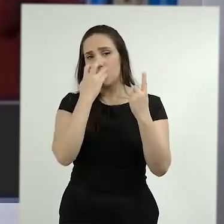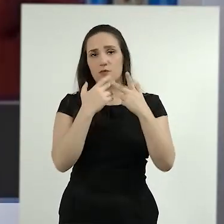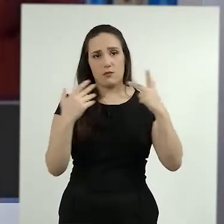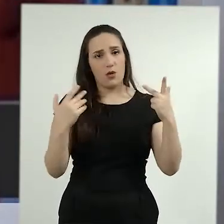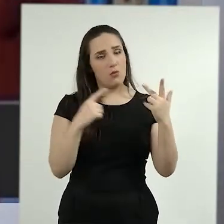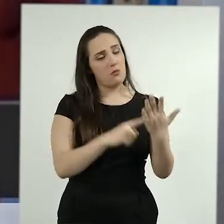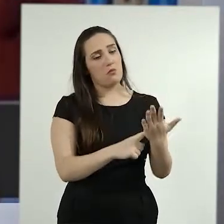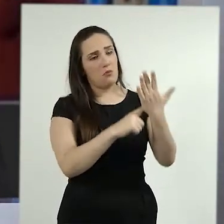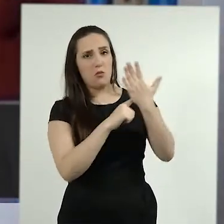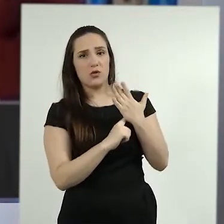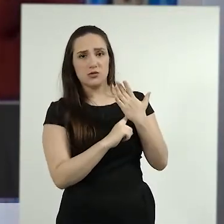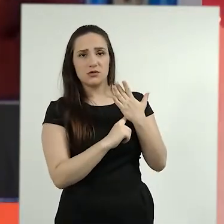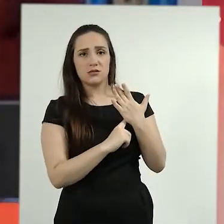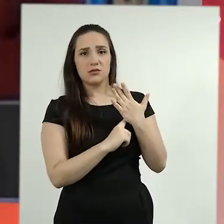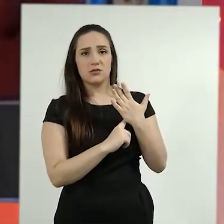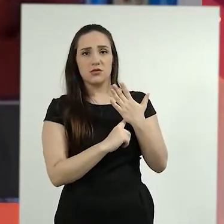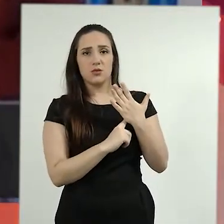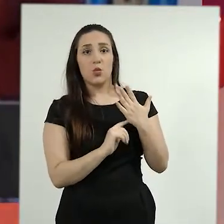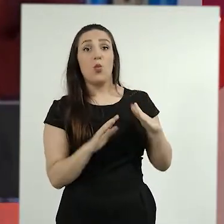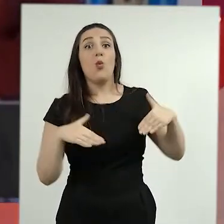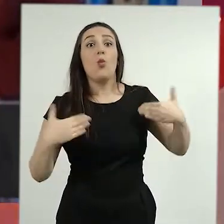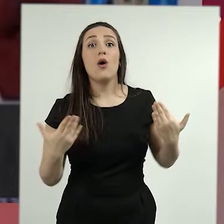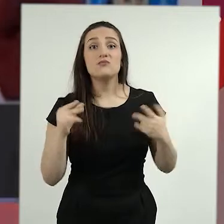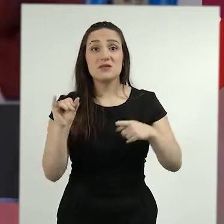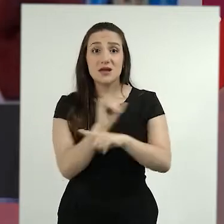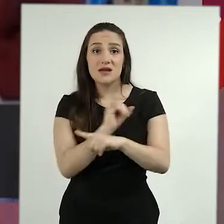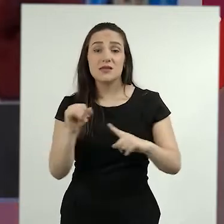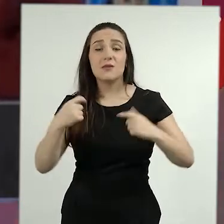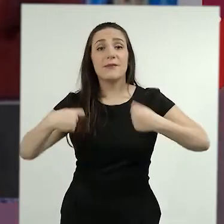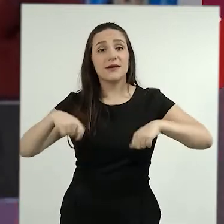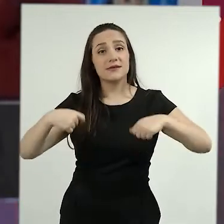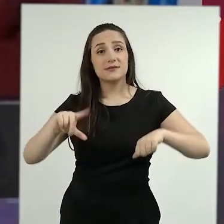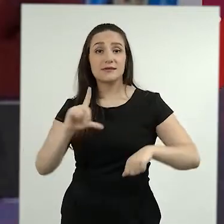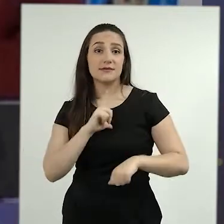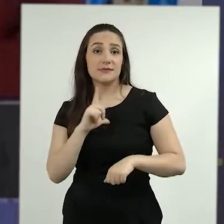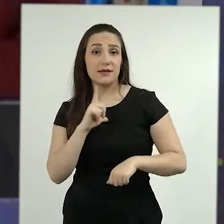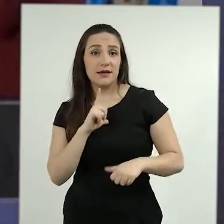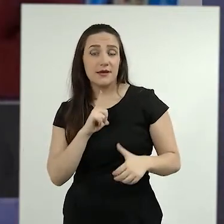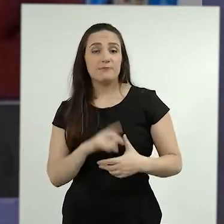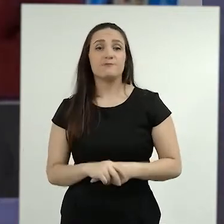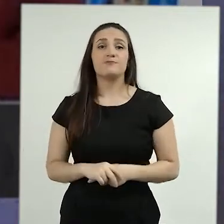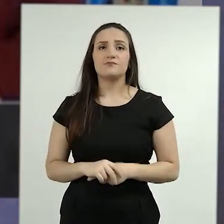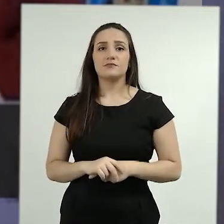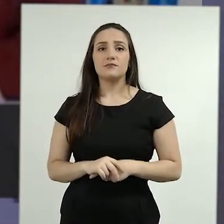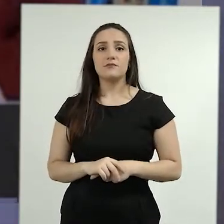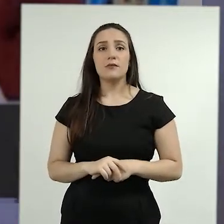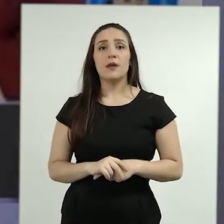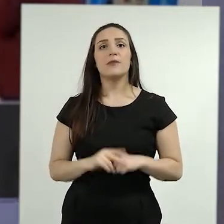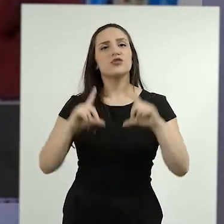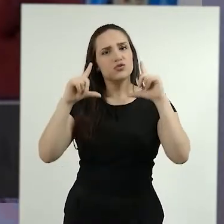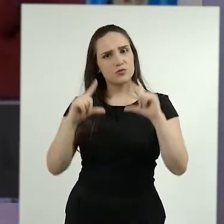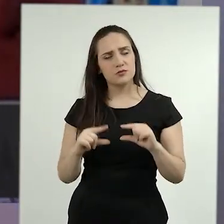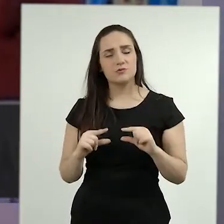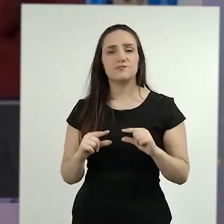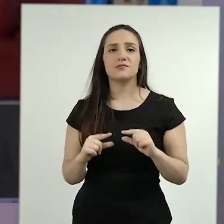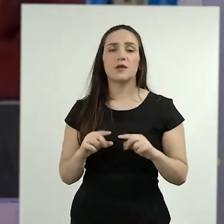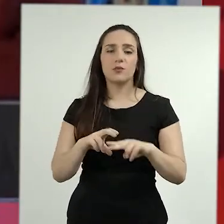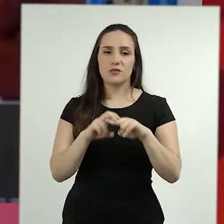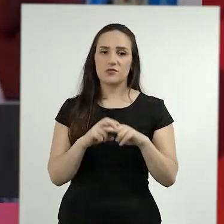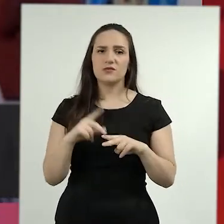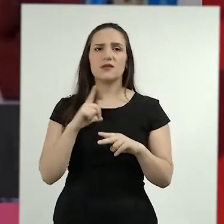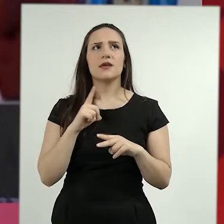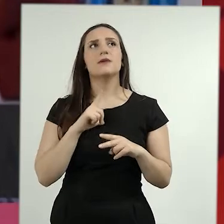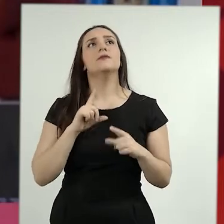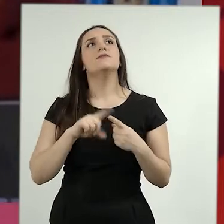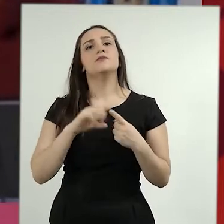como uma espécie para indicar para a gente quais são as medidas ideais de mitigação do atropelamento.